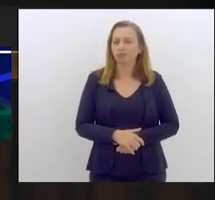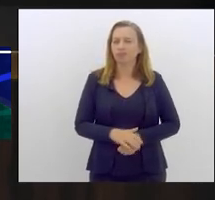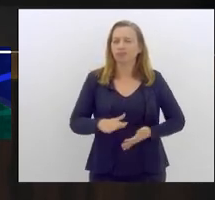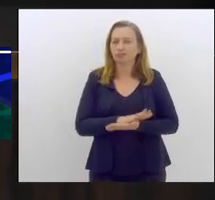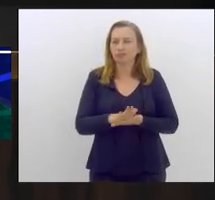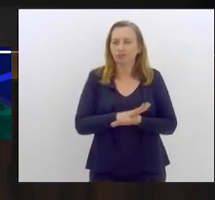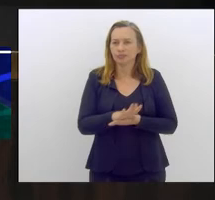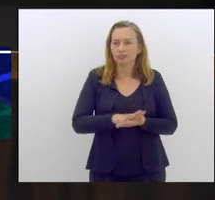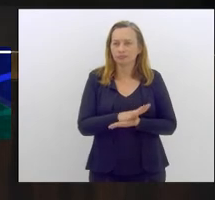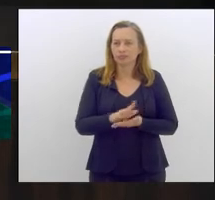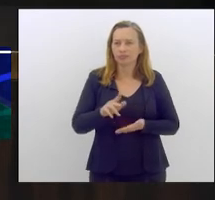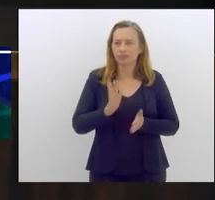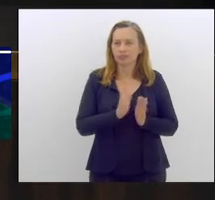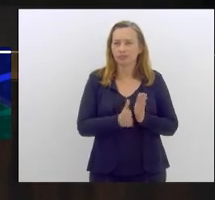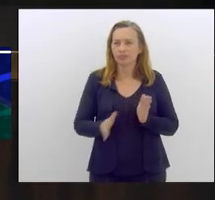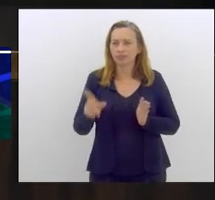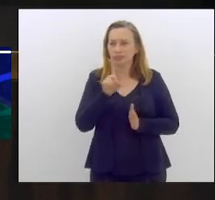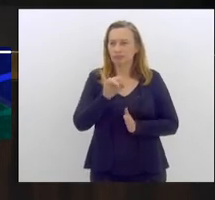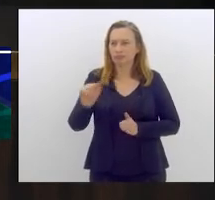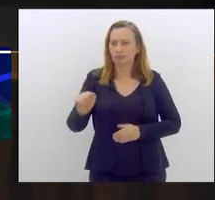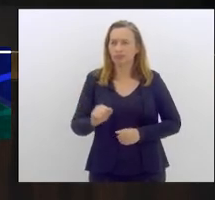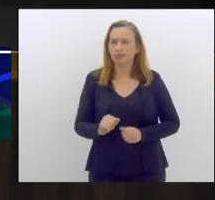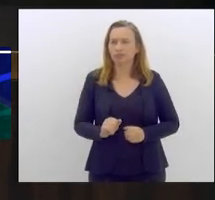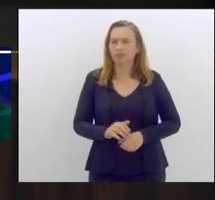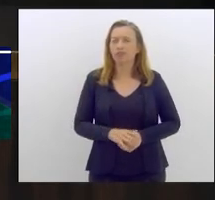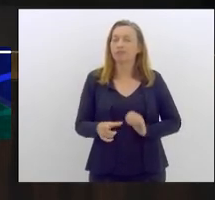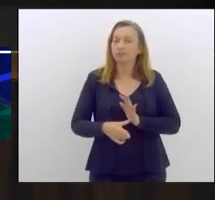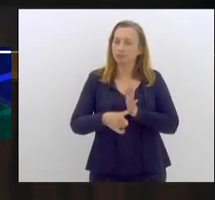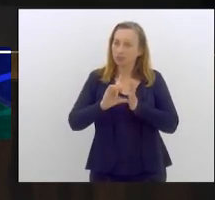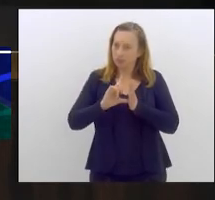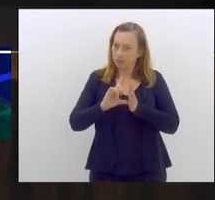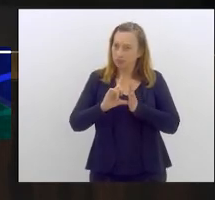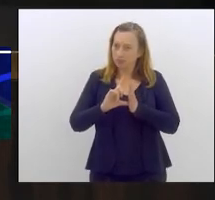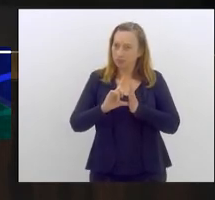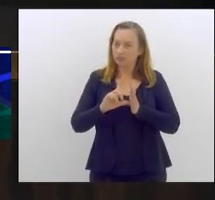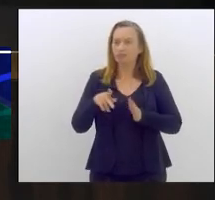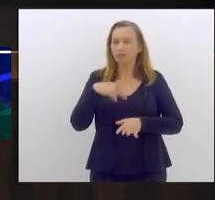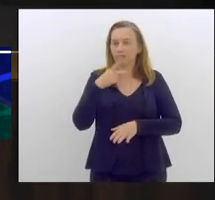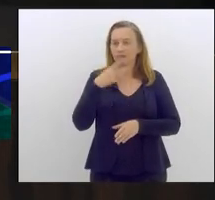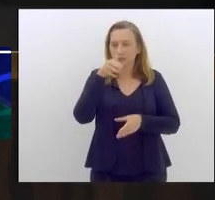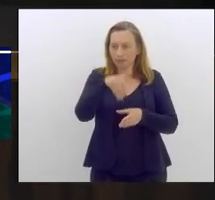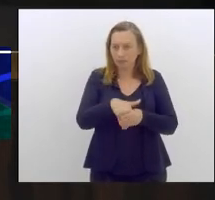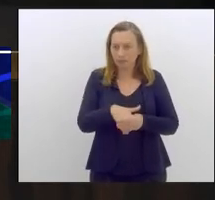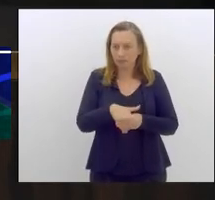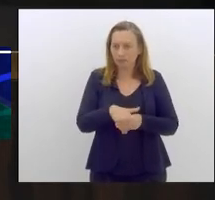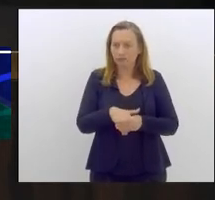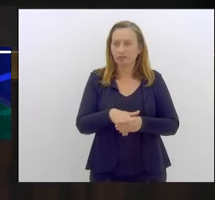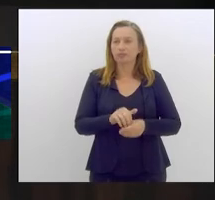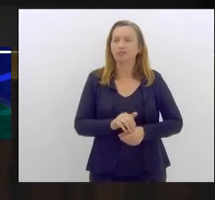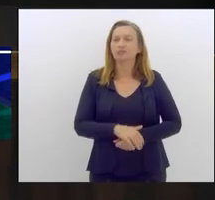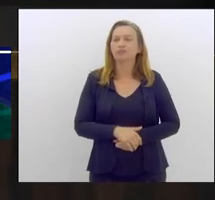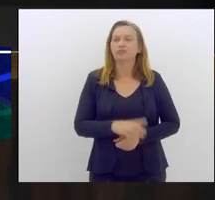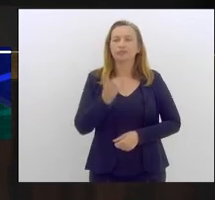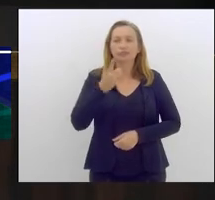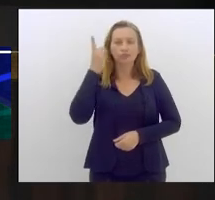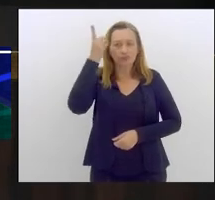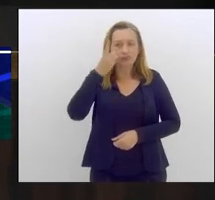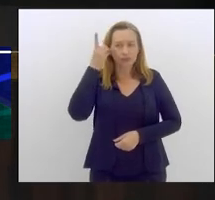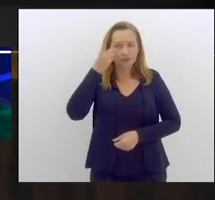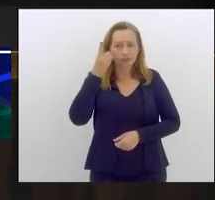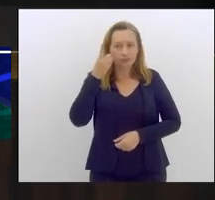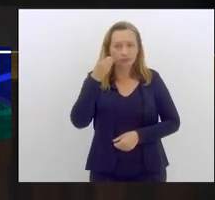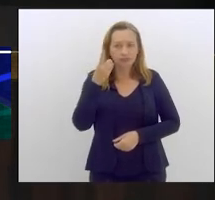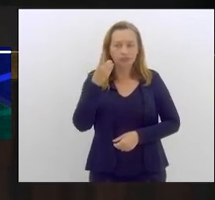Nada mais a tratar na ordem do dia. Não é um... Antes, porém, para a declaração questão... de voto, sim. A deputada,